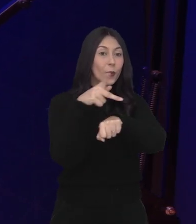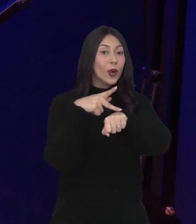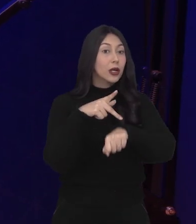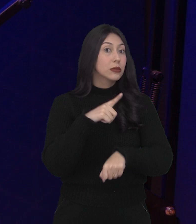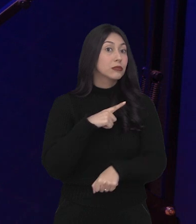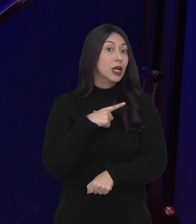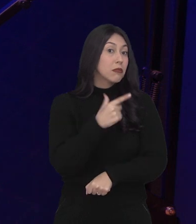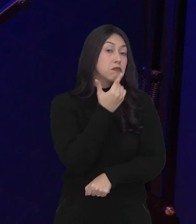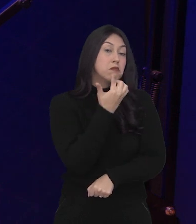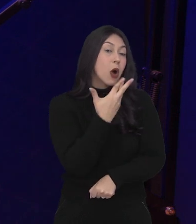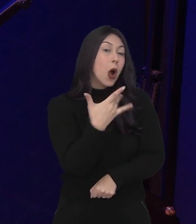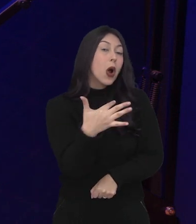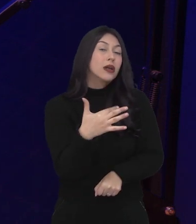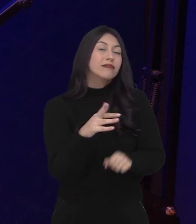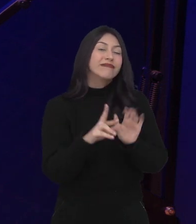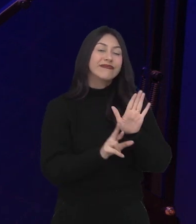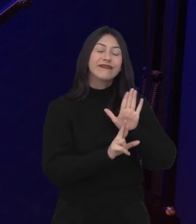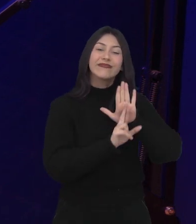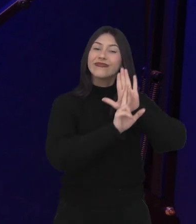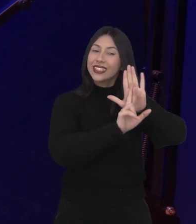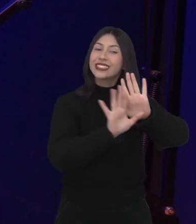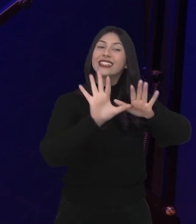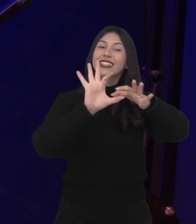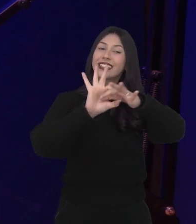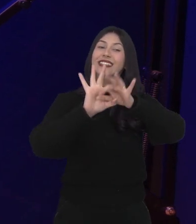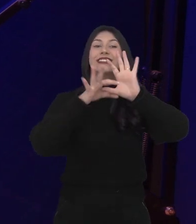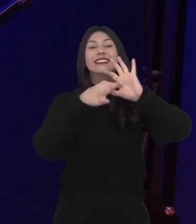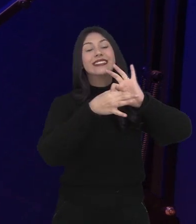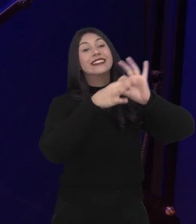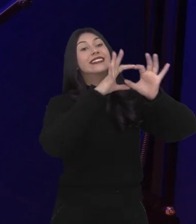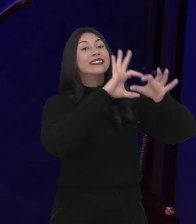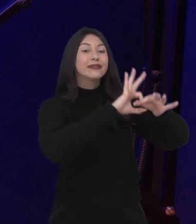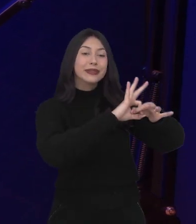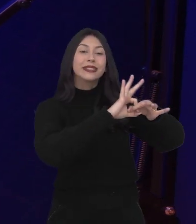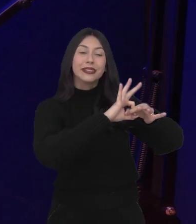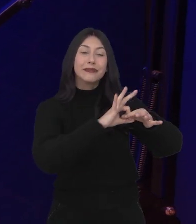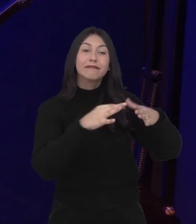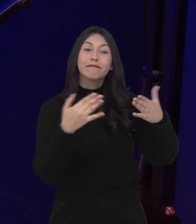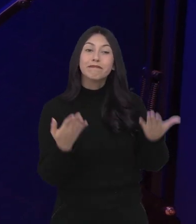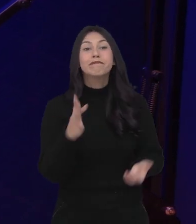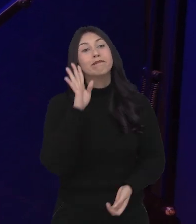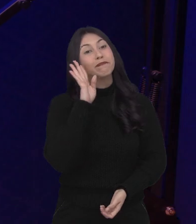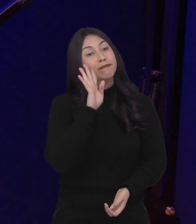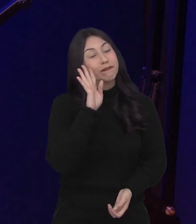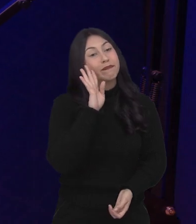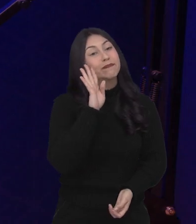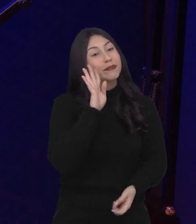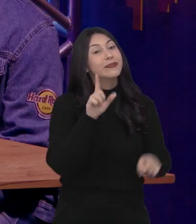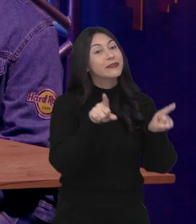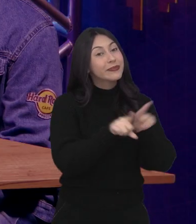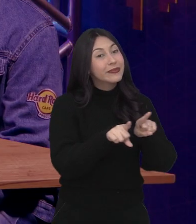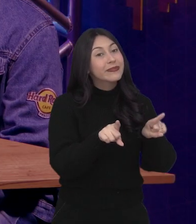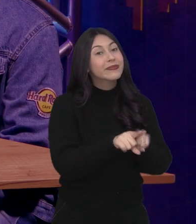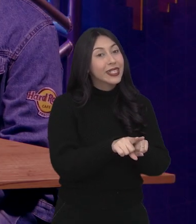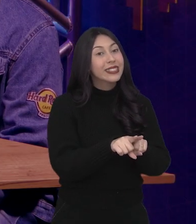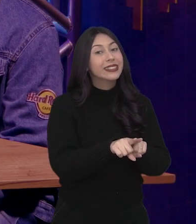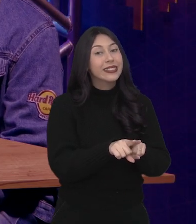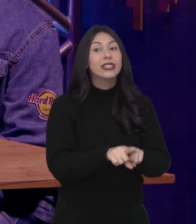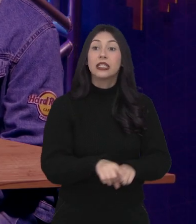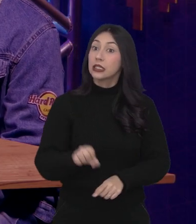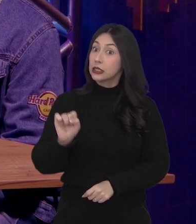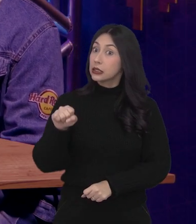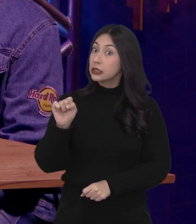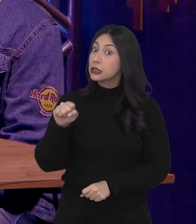têm pelo menos uma daquelas cores que estão ali nos círculos, né, do símbolo das Olimpíadas. Então isso é bem bacana também. É